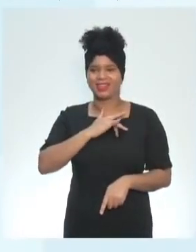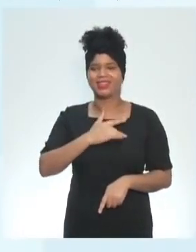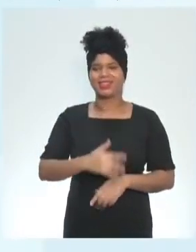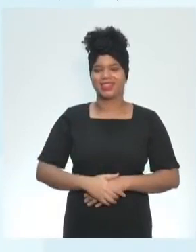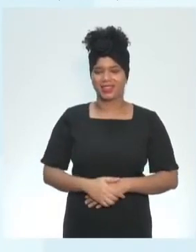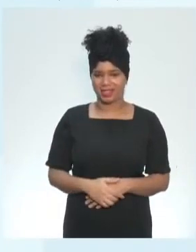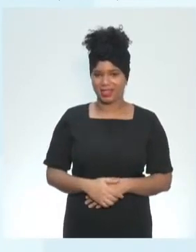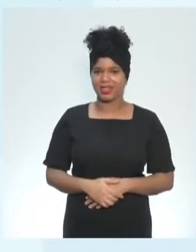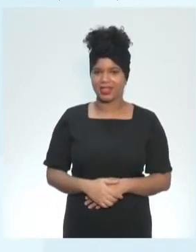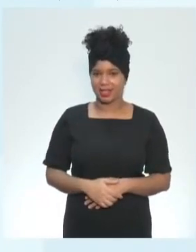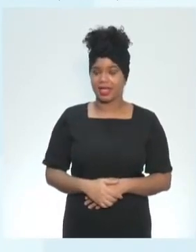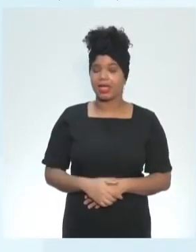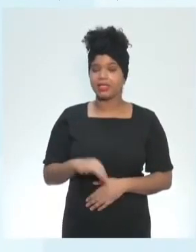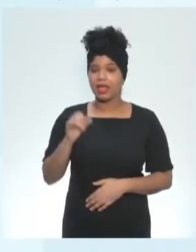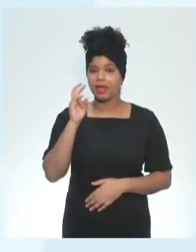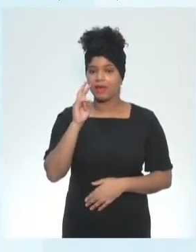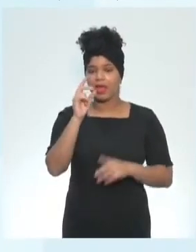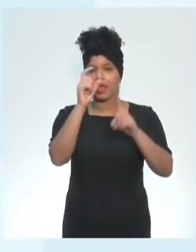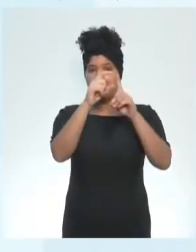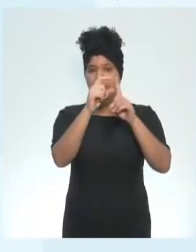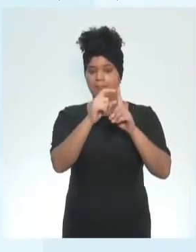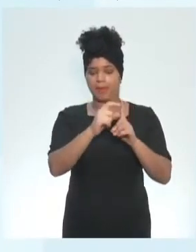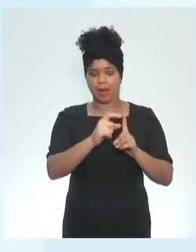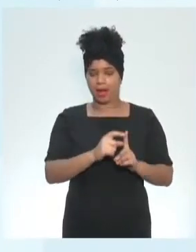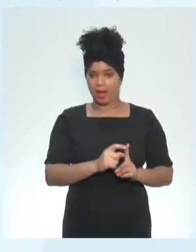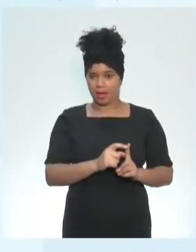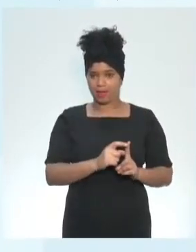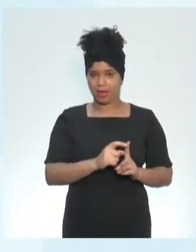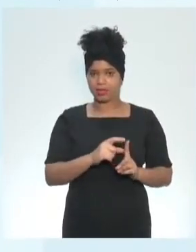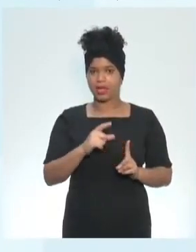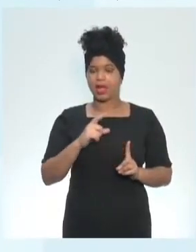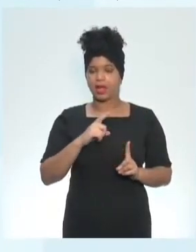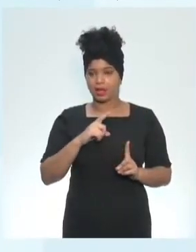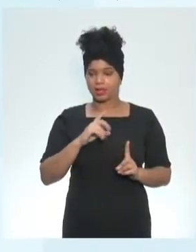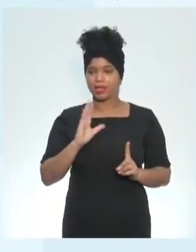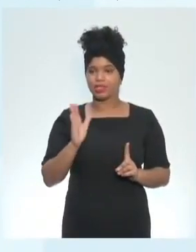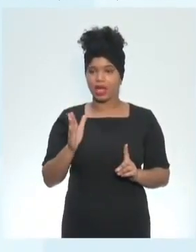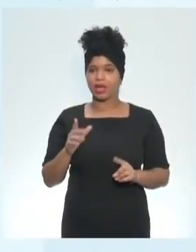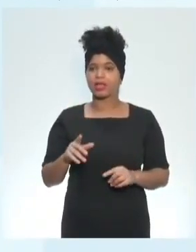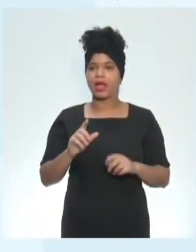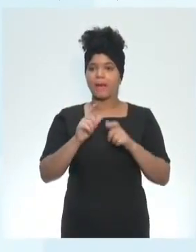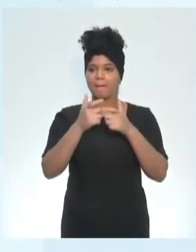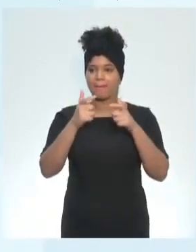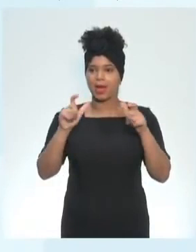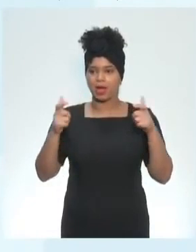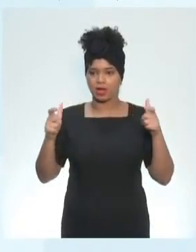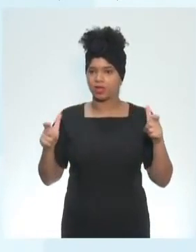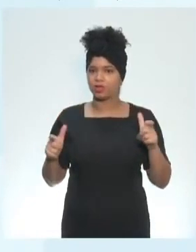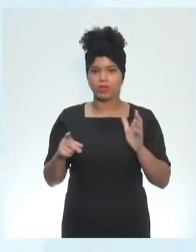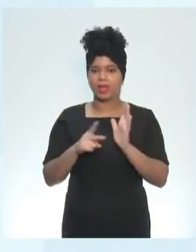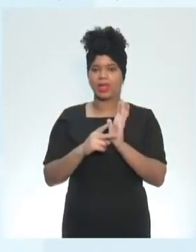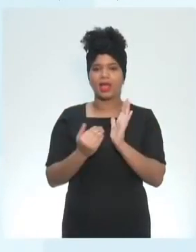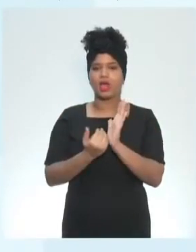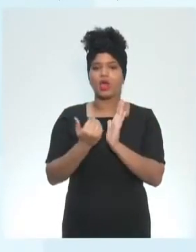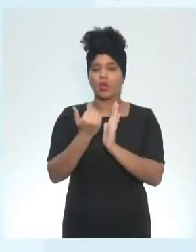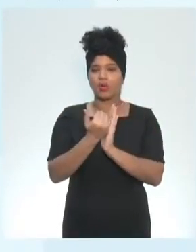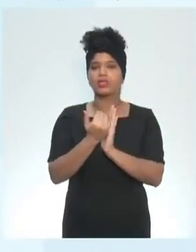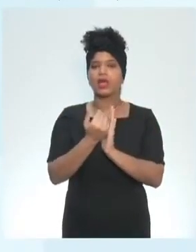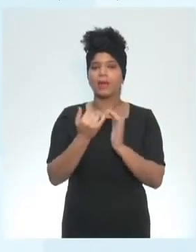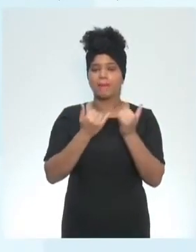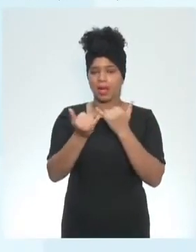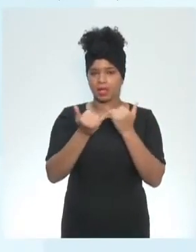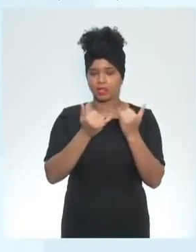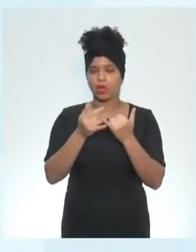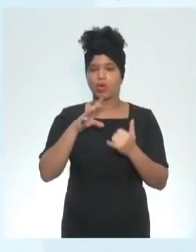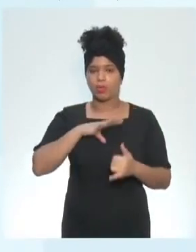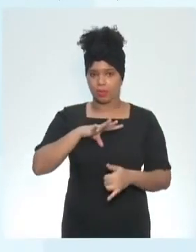então foi quando a gente olha para essas palavras que estão aí na na tela a maioria delas são cognatas certo é parecido